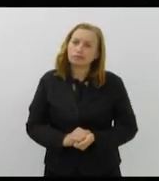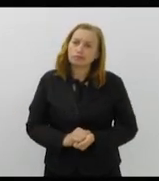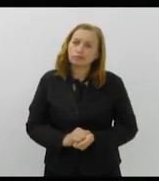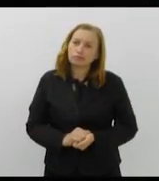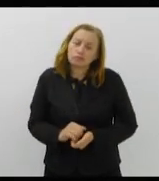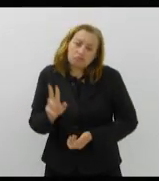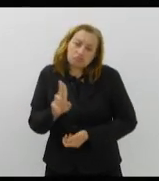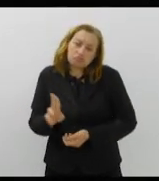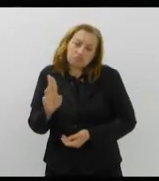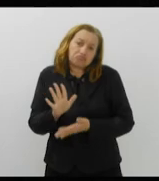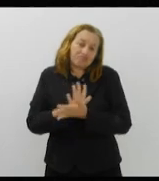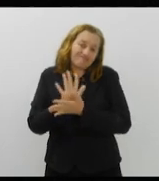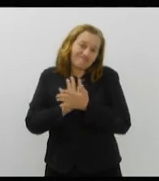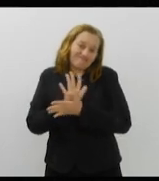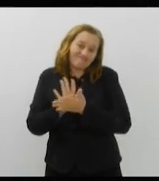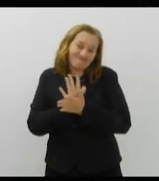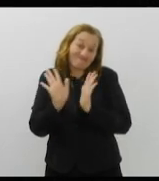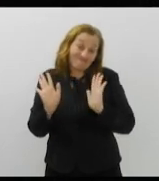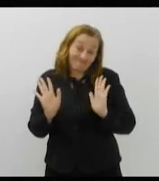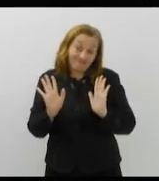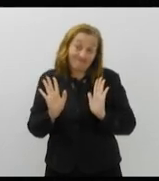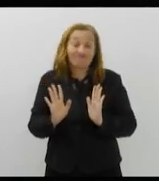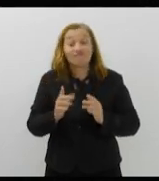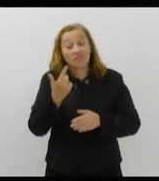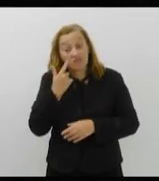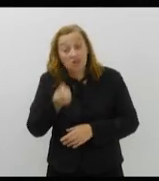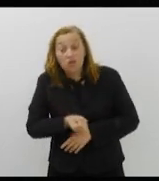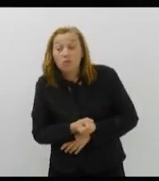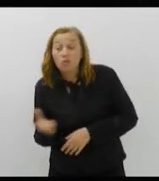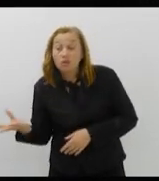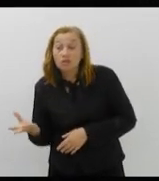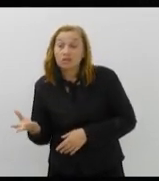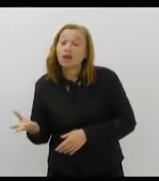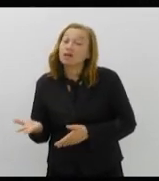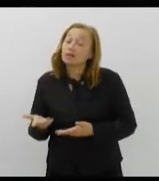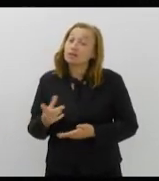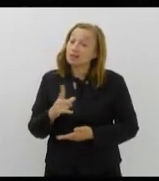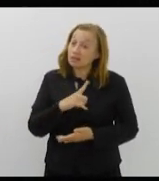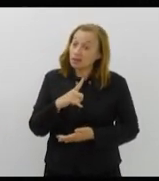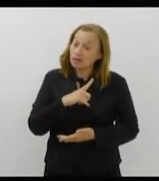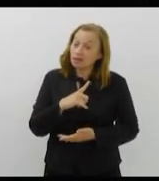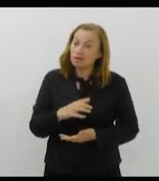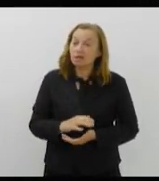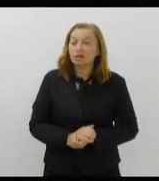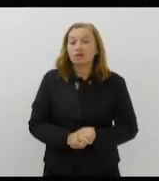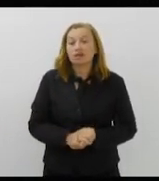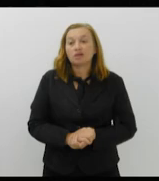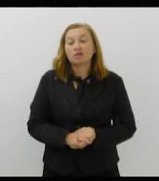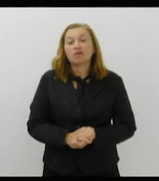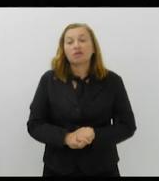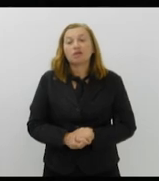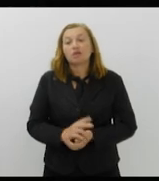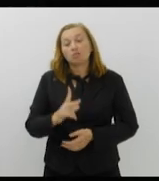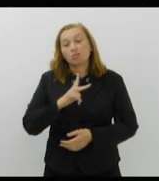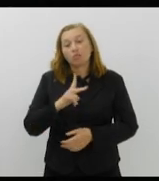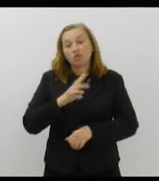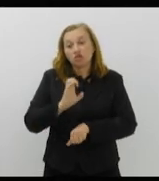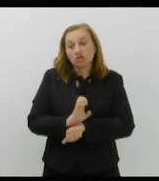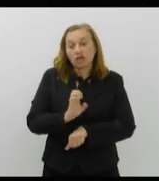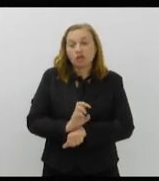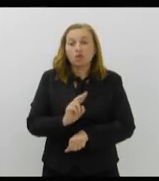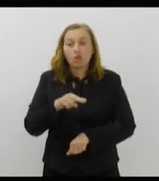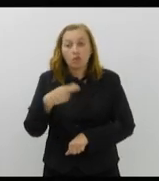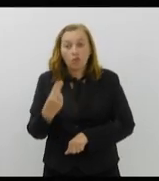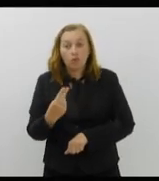utilidade né vi a quantidade que tá rolada quer seja pelo próprio estado quer seja